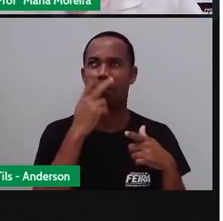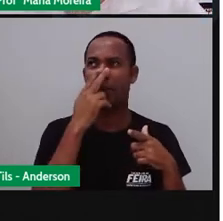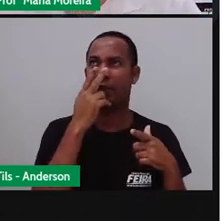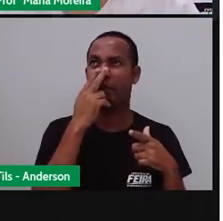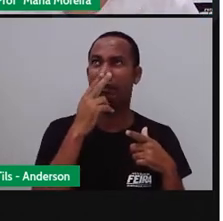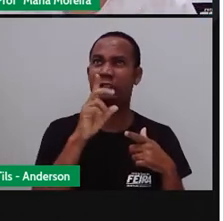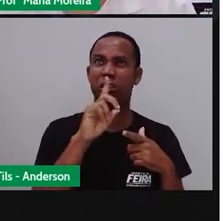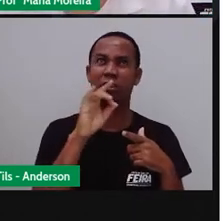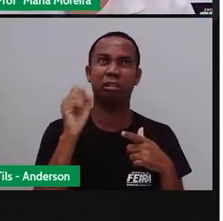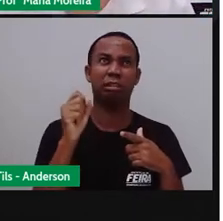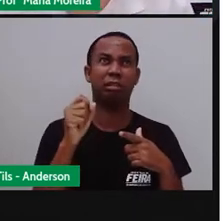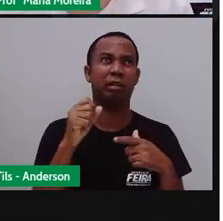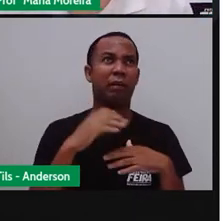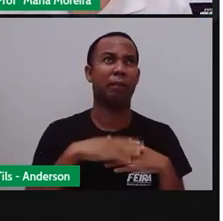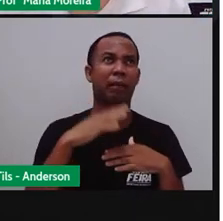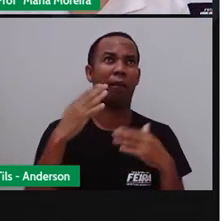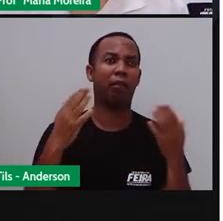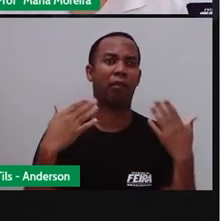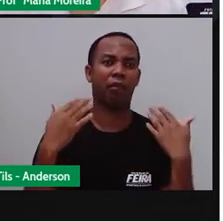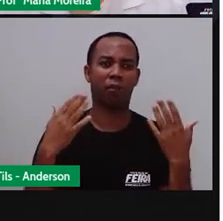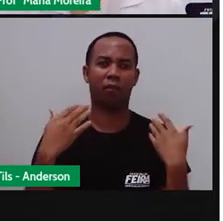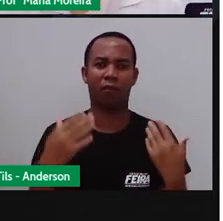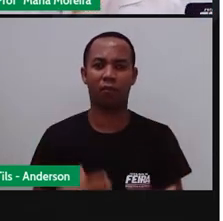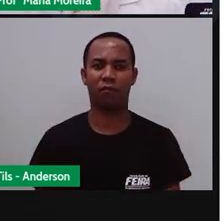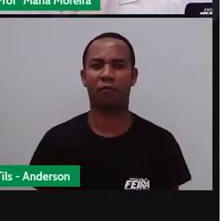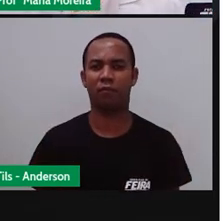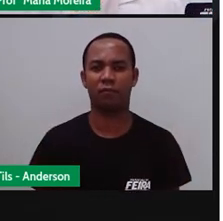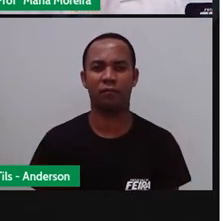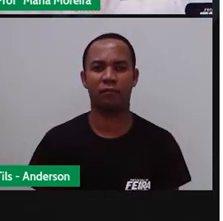cada vez mais quentes.